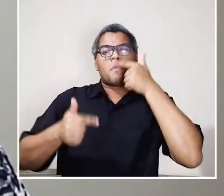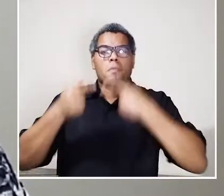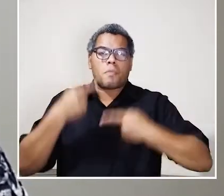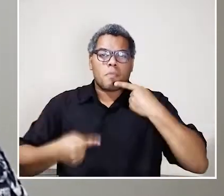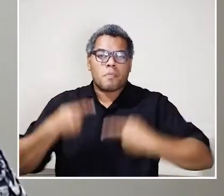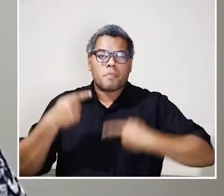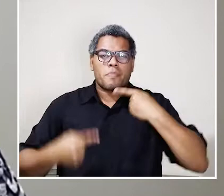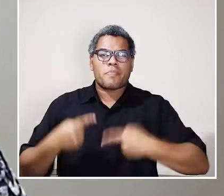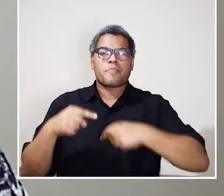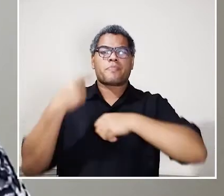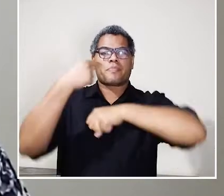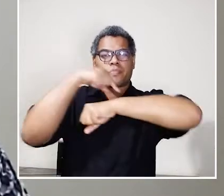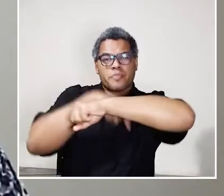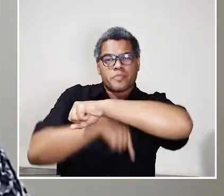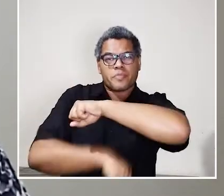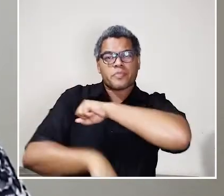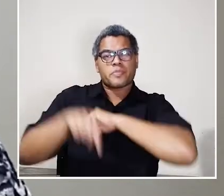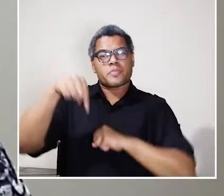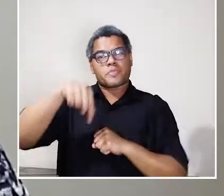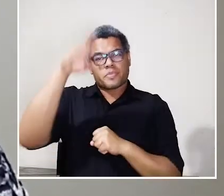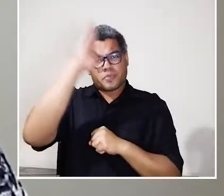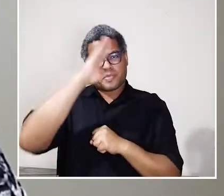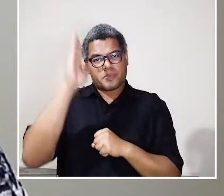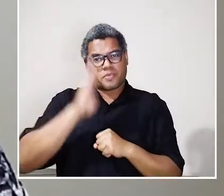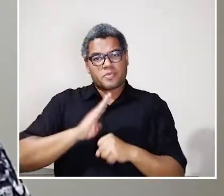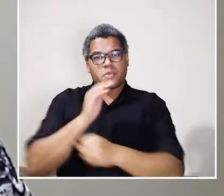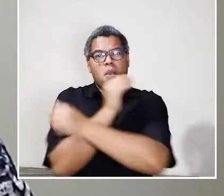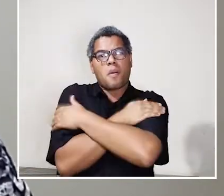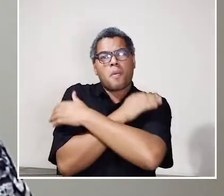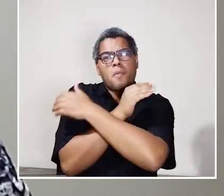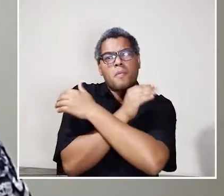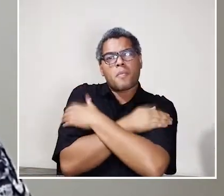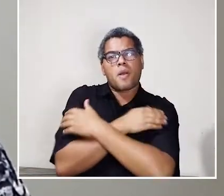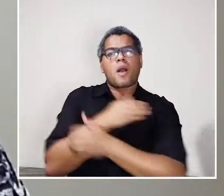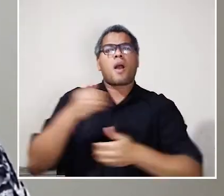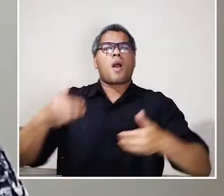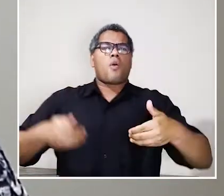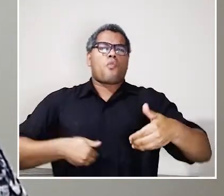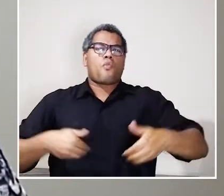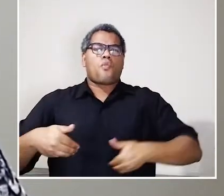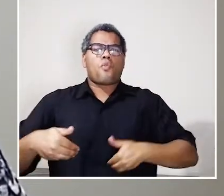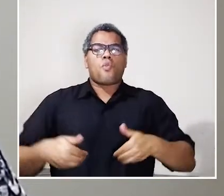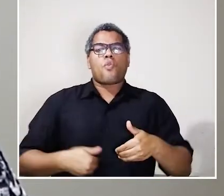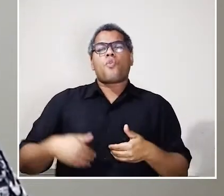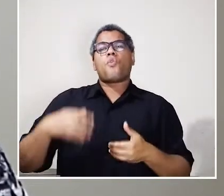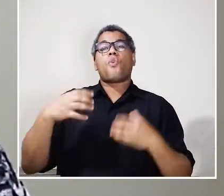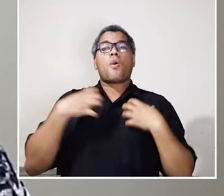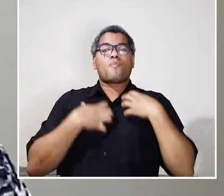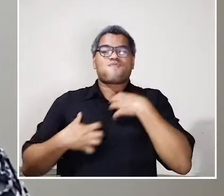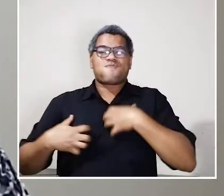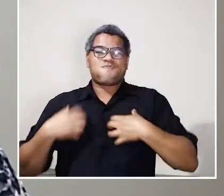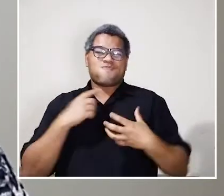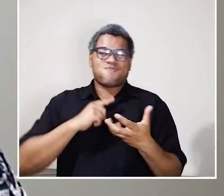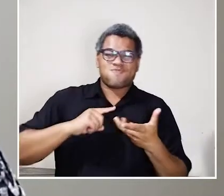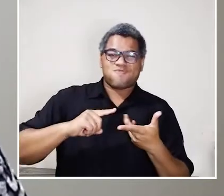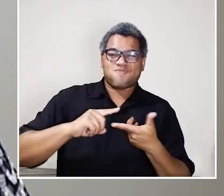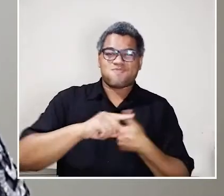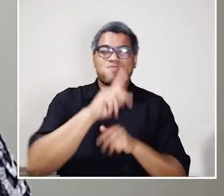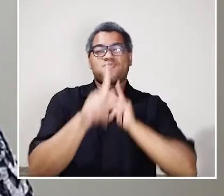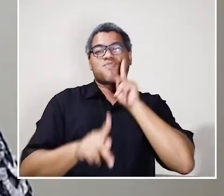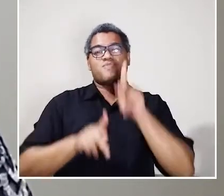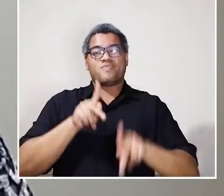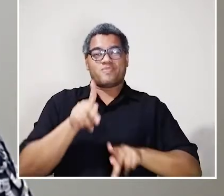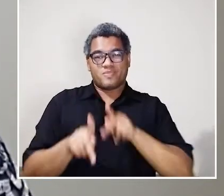políticos gravíssimos, de desemprego, de fome. Quantas aflições o nosso povo está